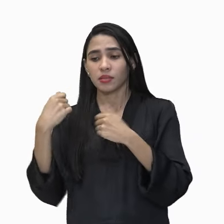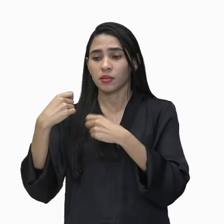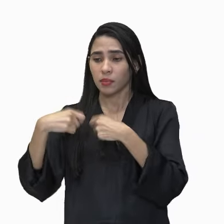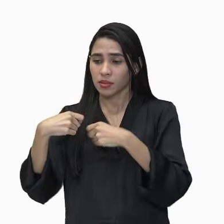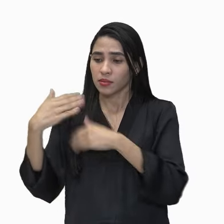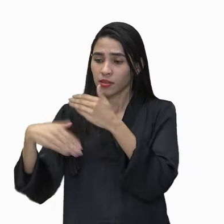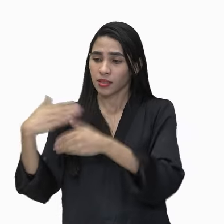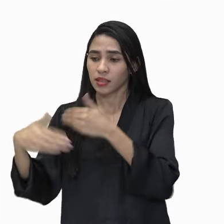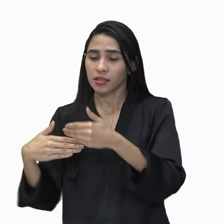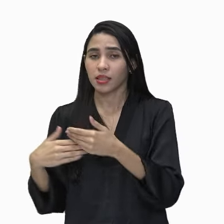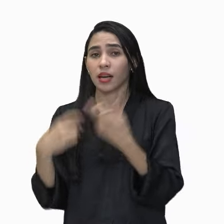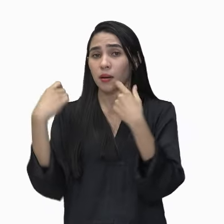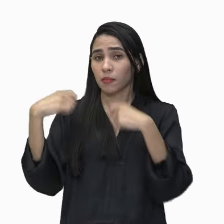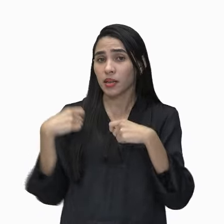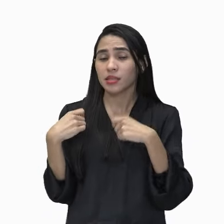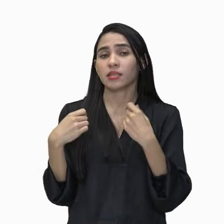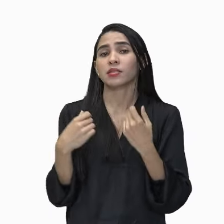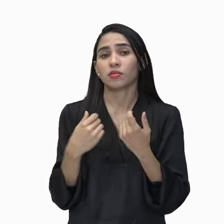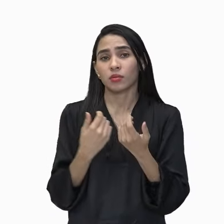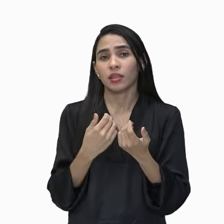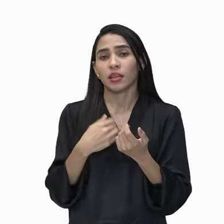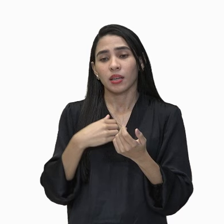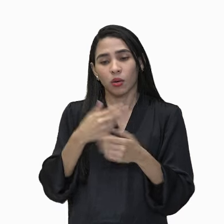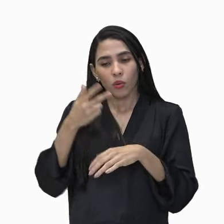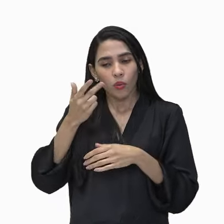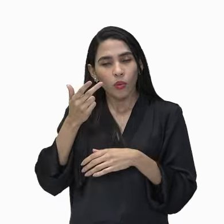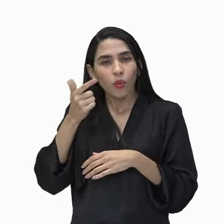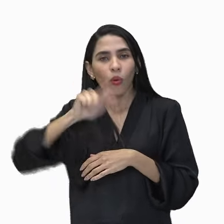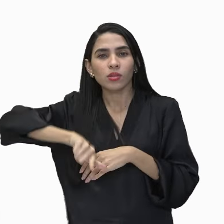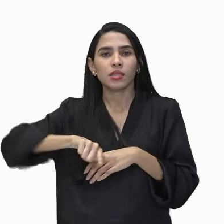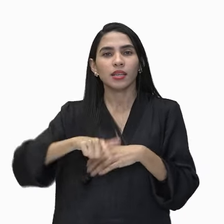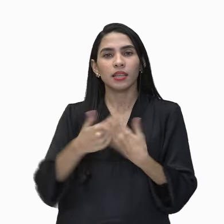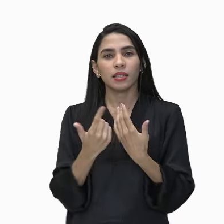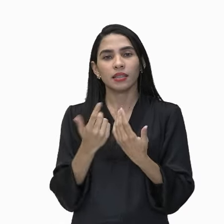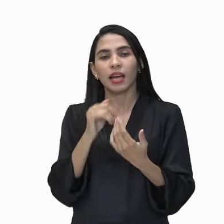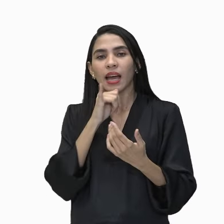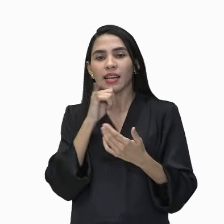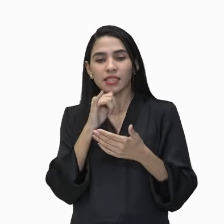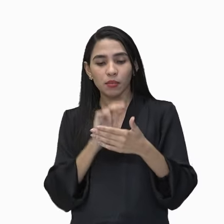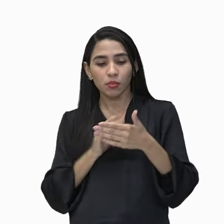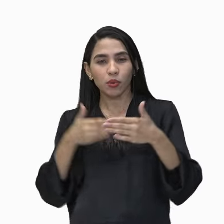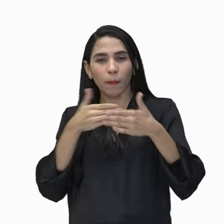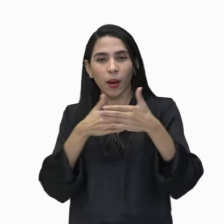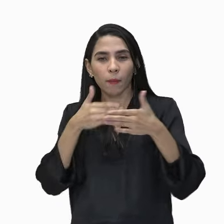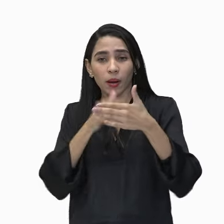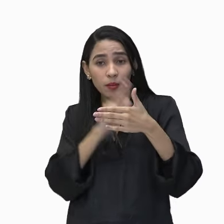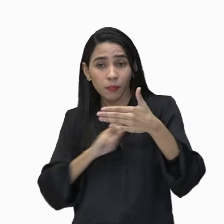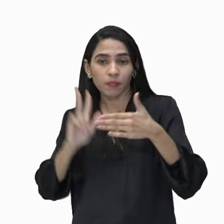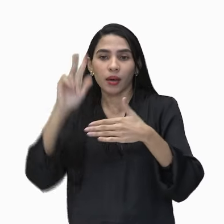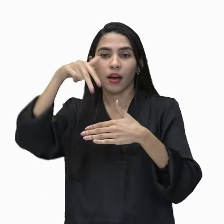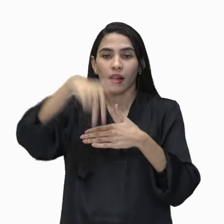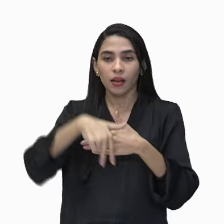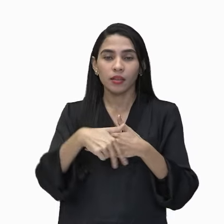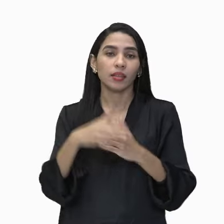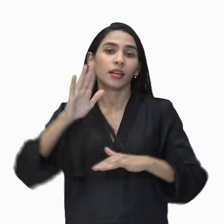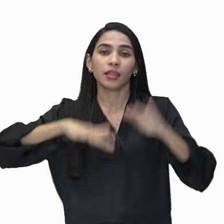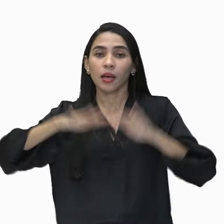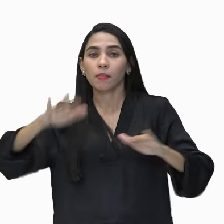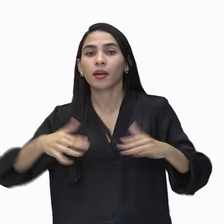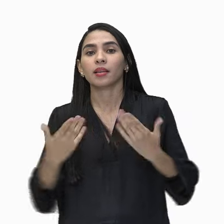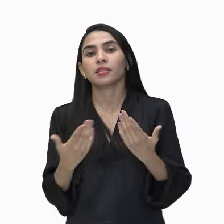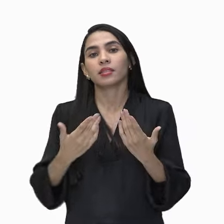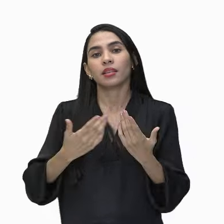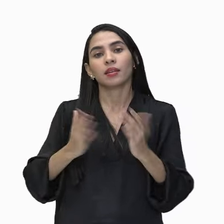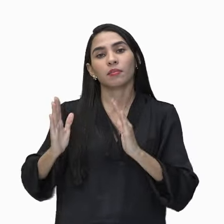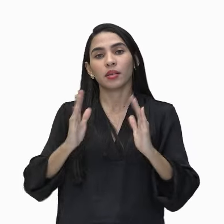viver superando os obstáculos, não sou livre nesse processo todo aí, porque vai depender das circunstâncias históricas,